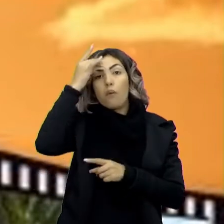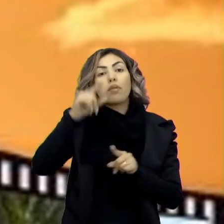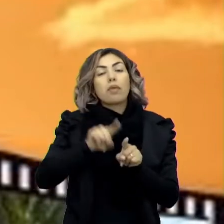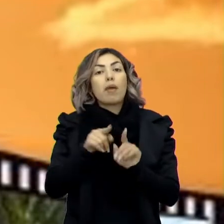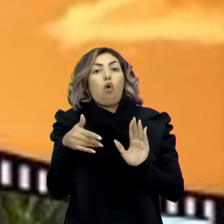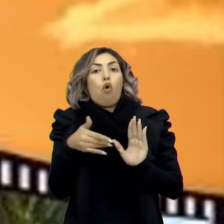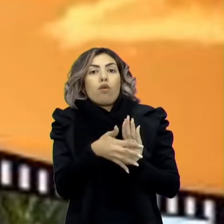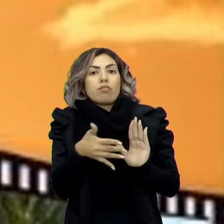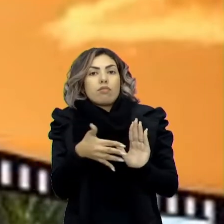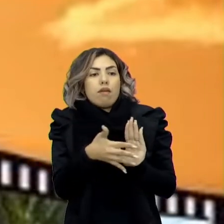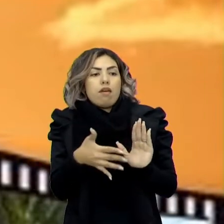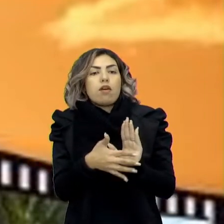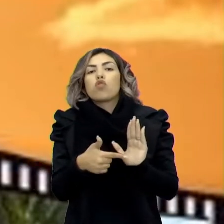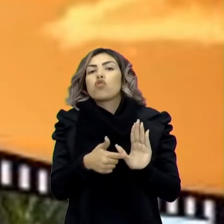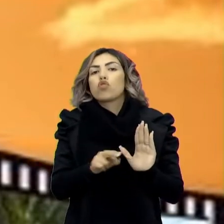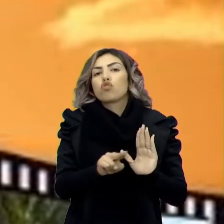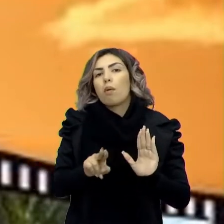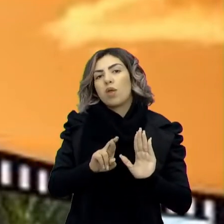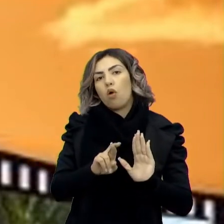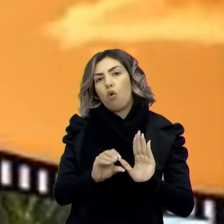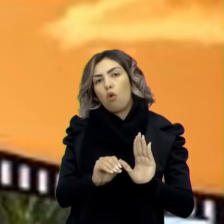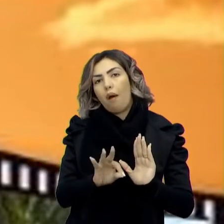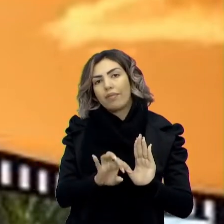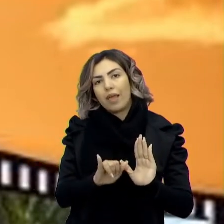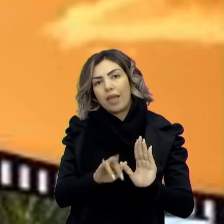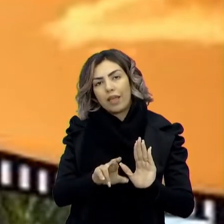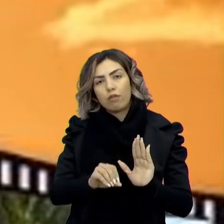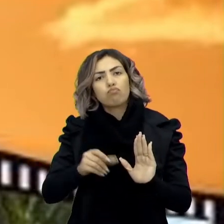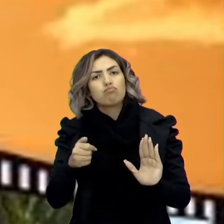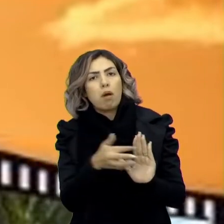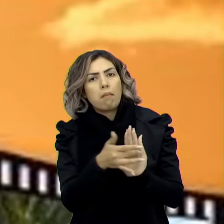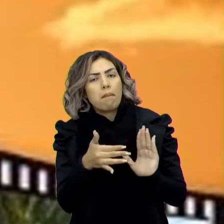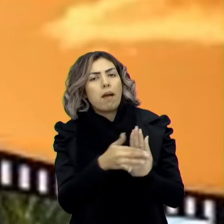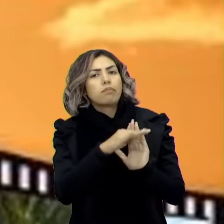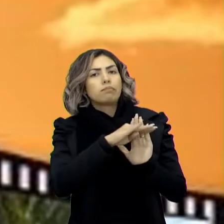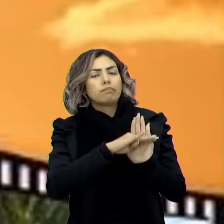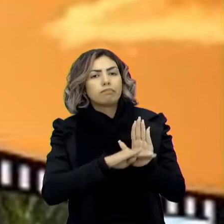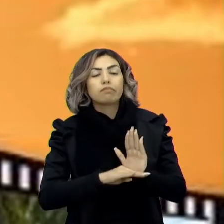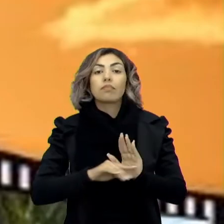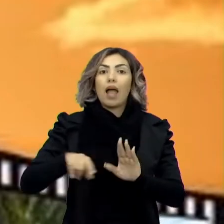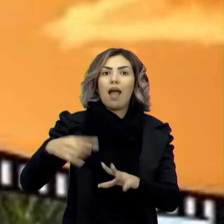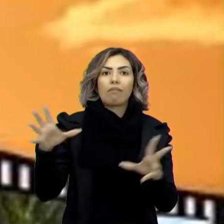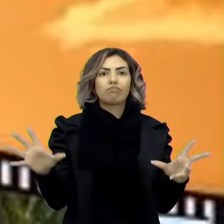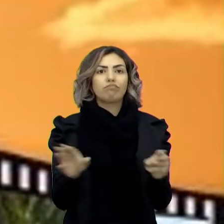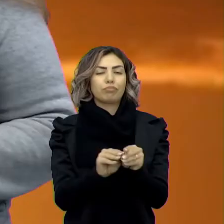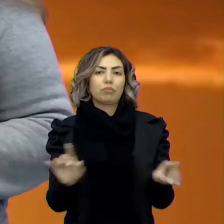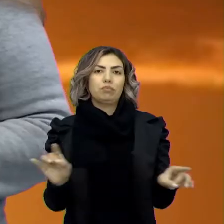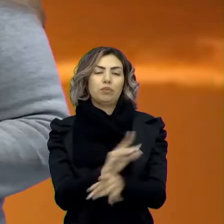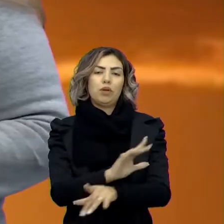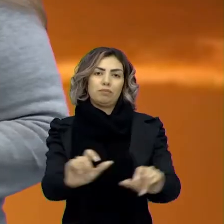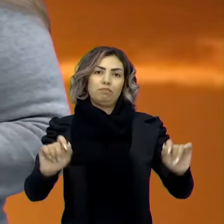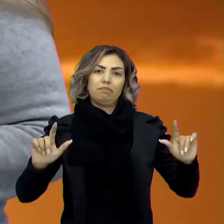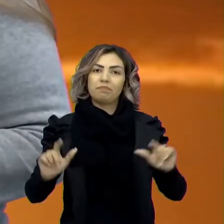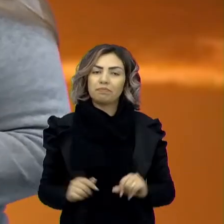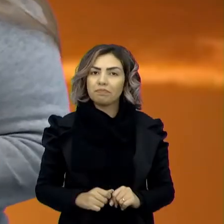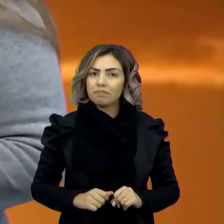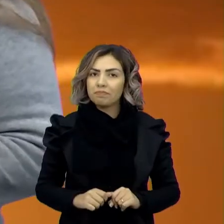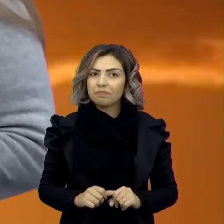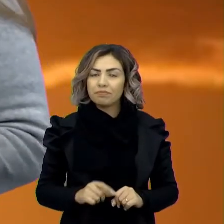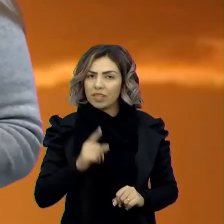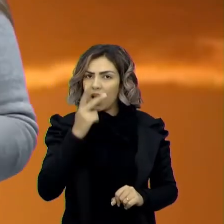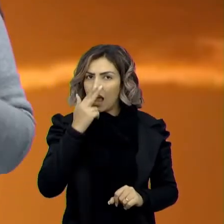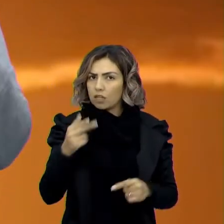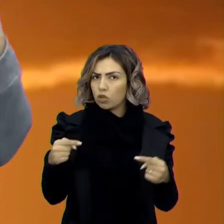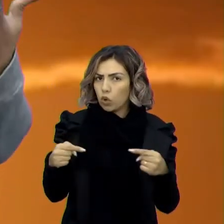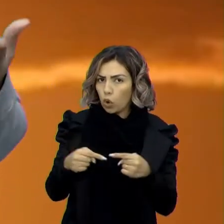que desenvolve esse processo. Você acha que tem a ver com a nossa atividade aí final desse componente, Prof. Fernanda? Tem sim, eu lembrei